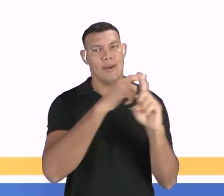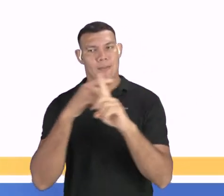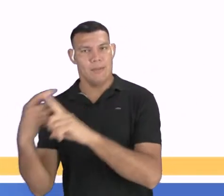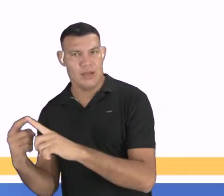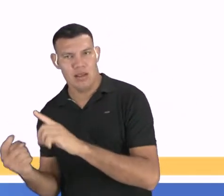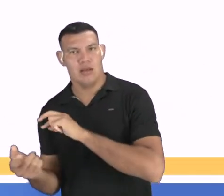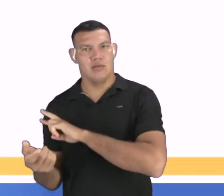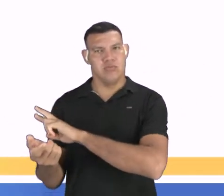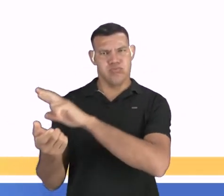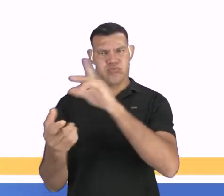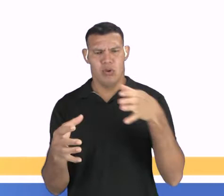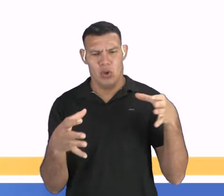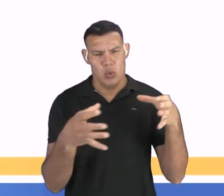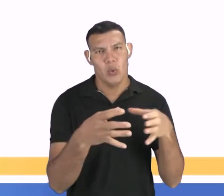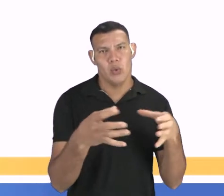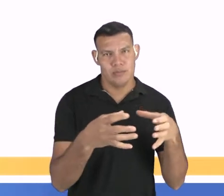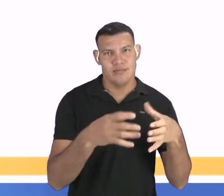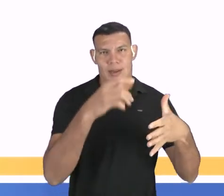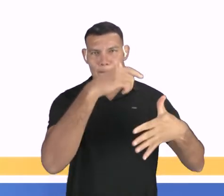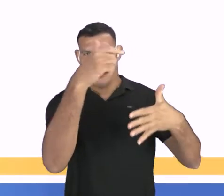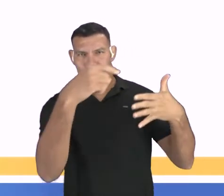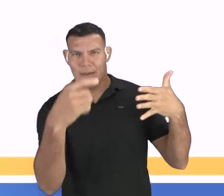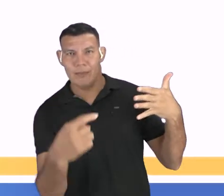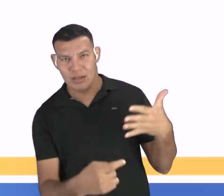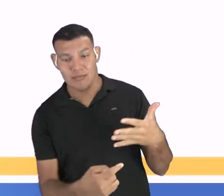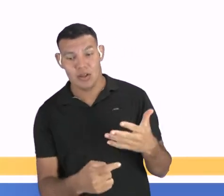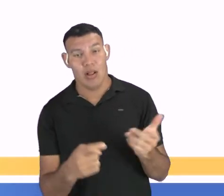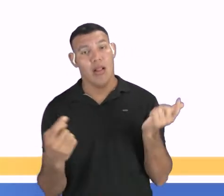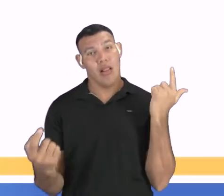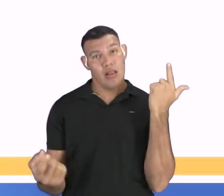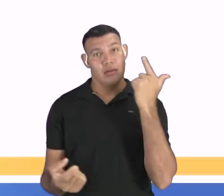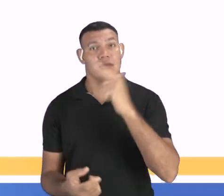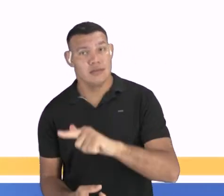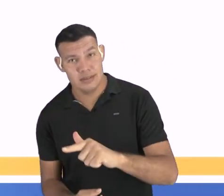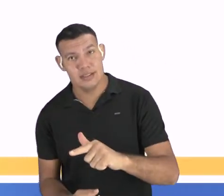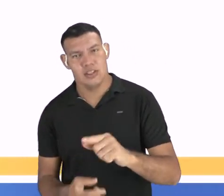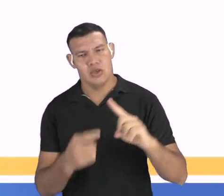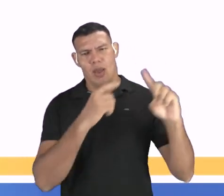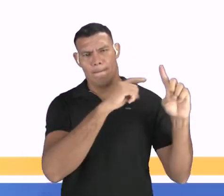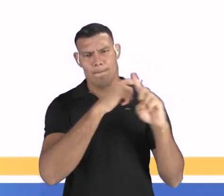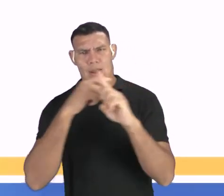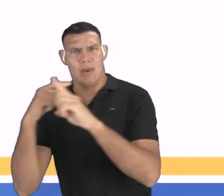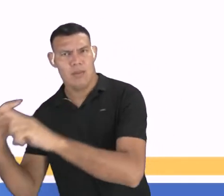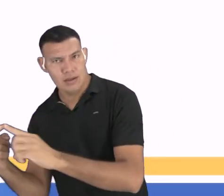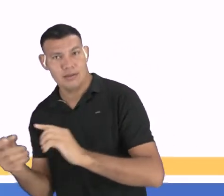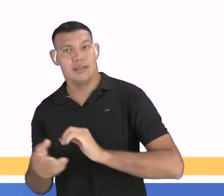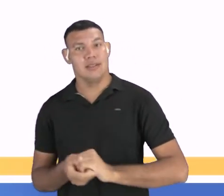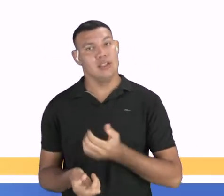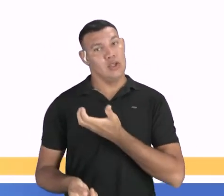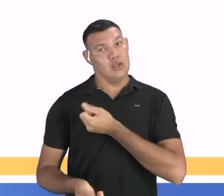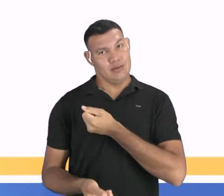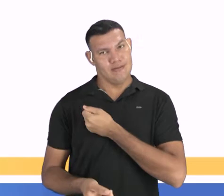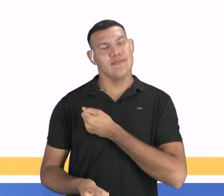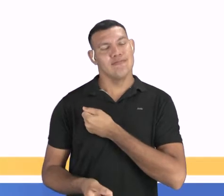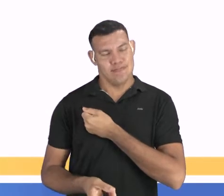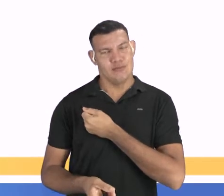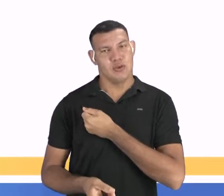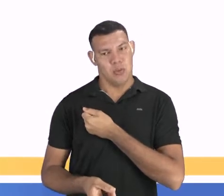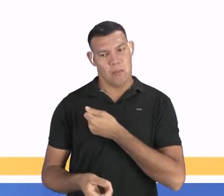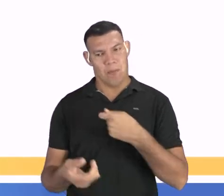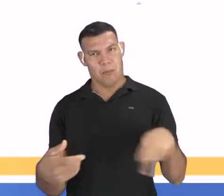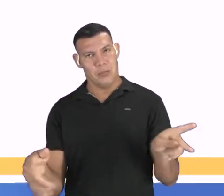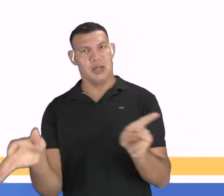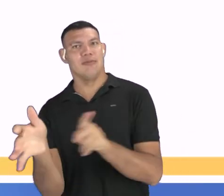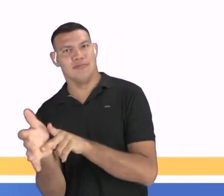um conjunto de elementos, né, que são obtidos após a multiplicação desse número, que é fixo, né,